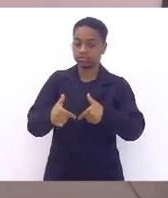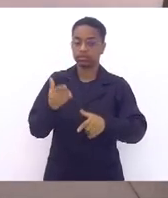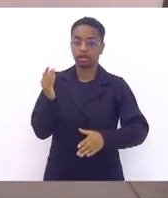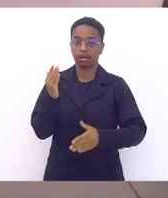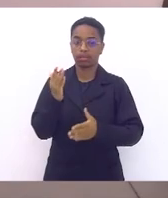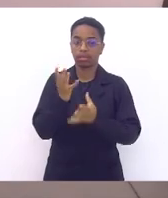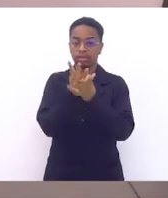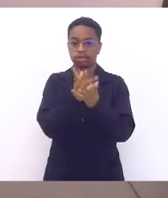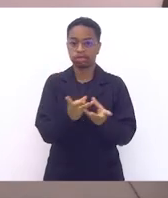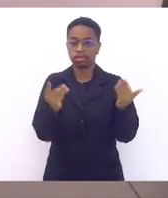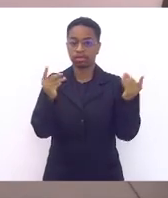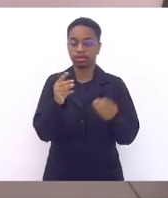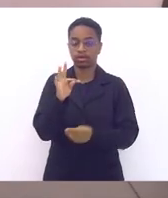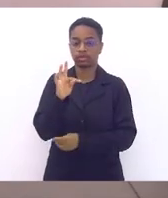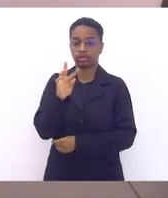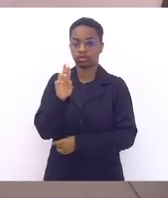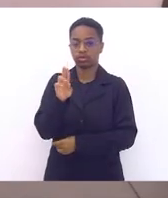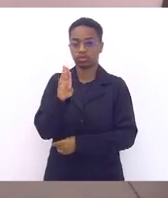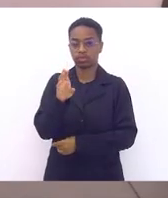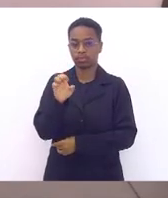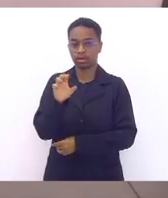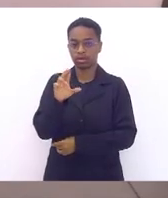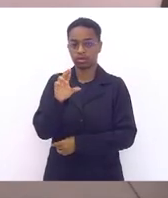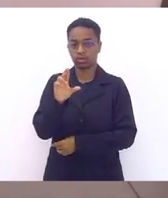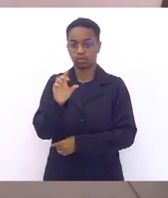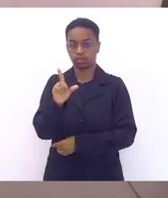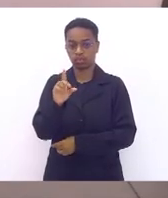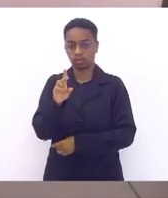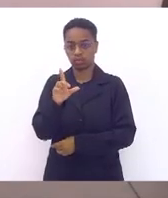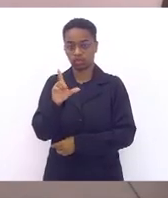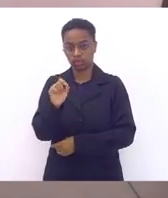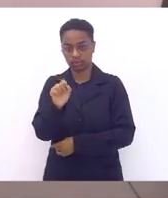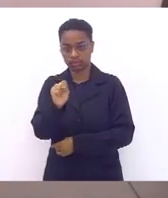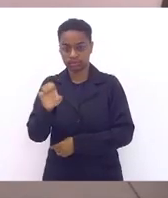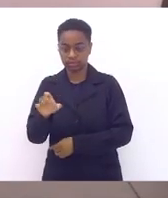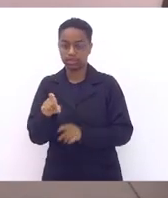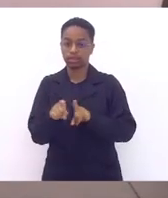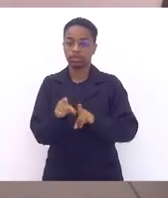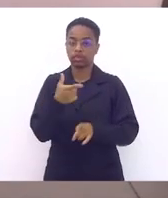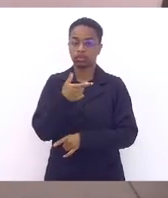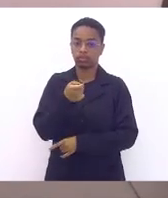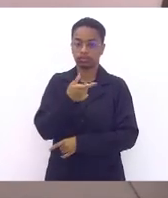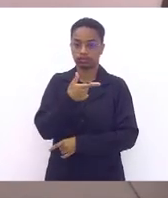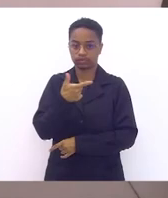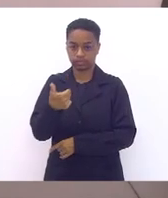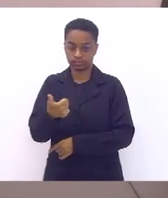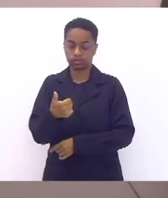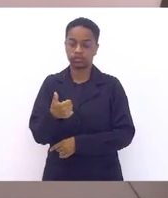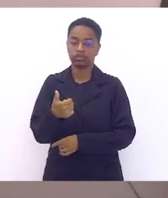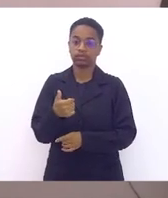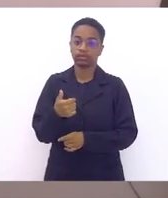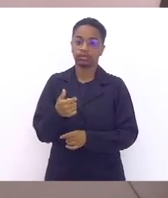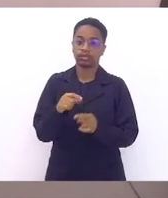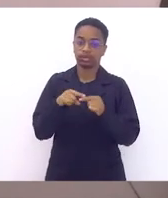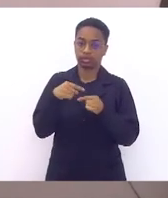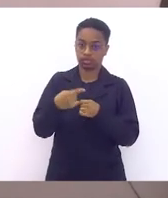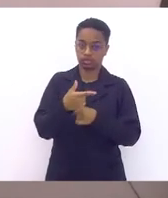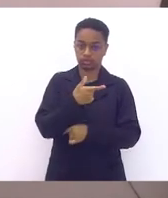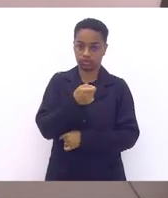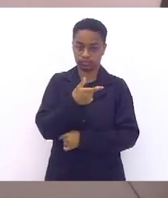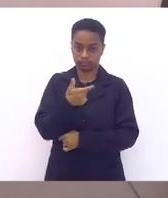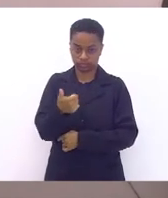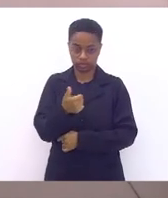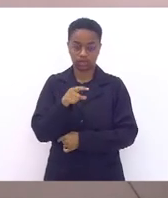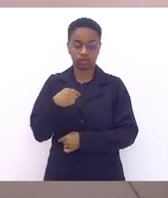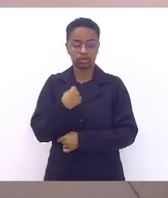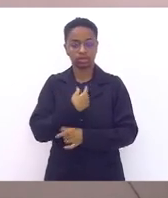Tuberculose. Posteriormente, em 2021, e hoje a gente quer muito ouvir o Dr. Mário Sérgio nesse